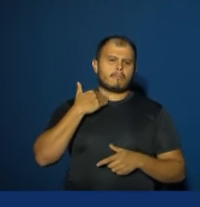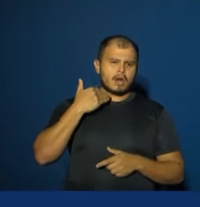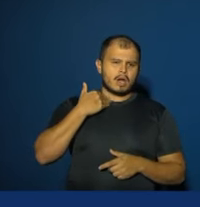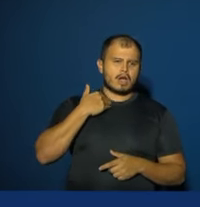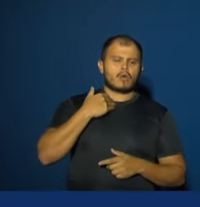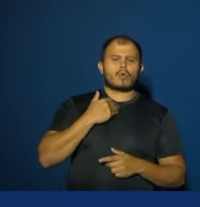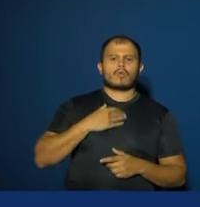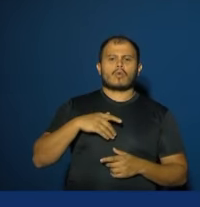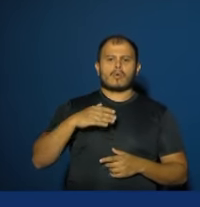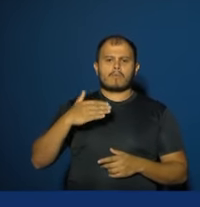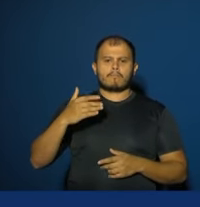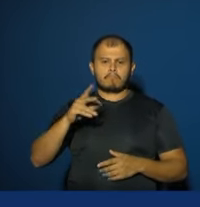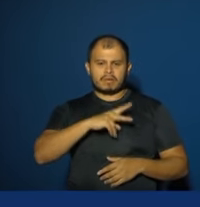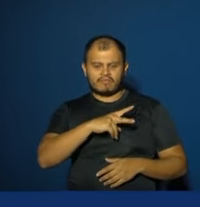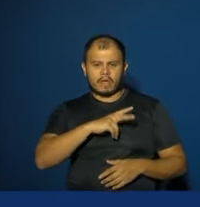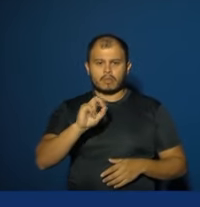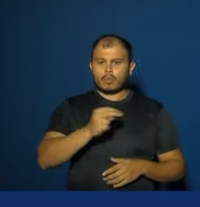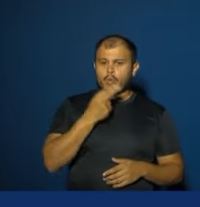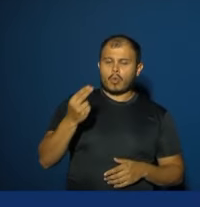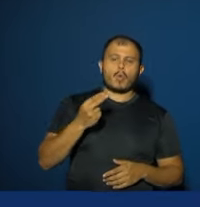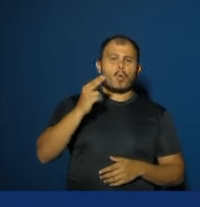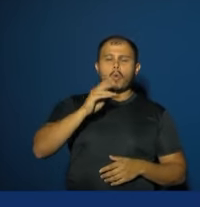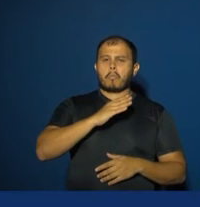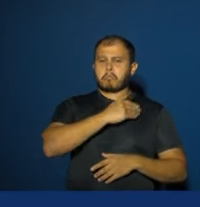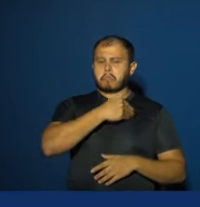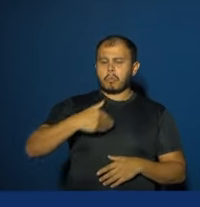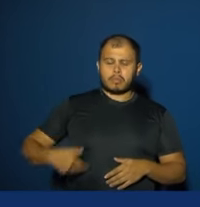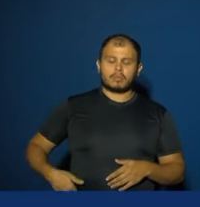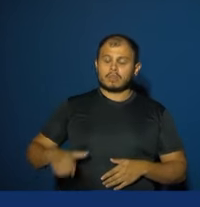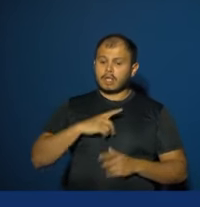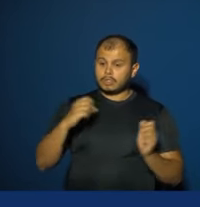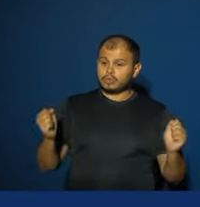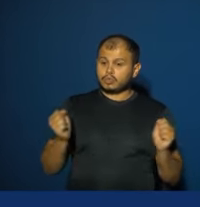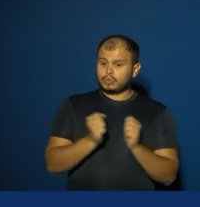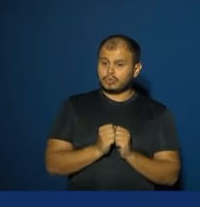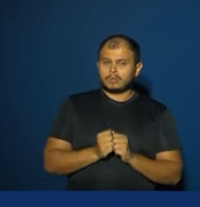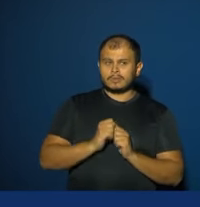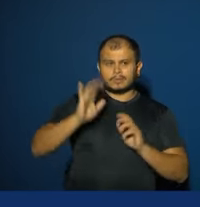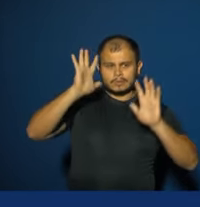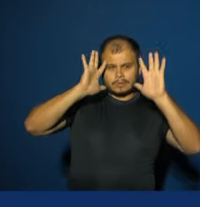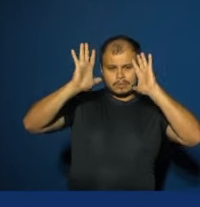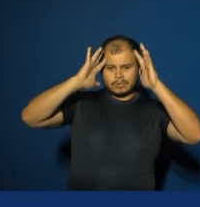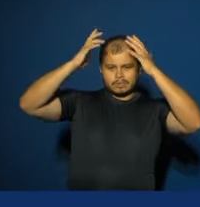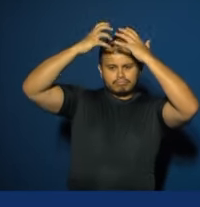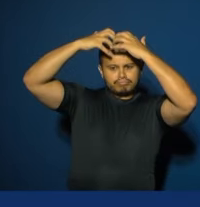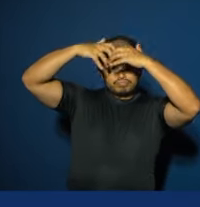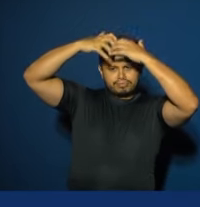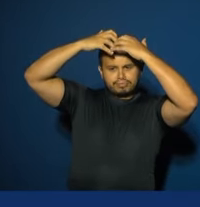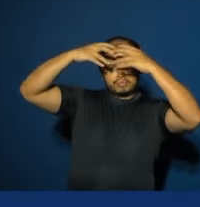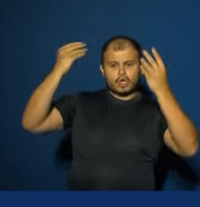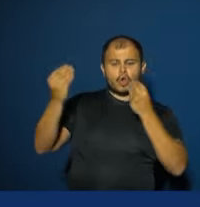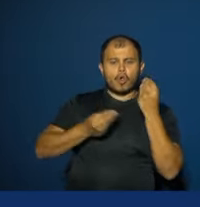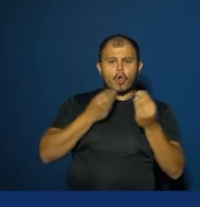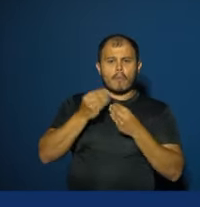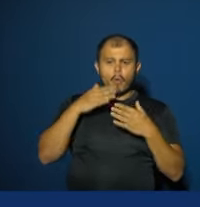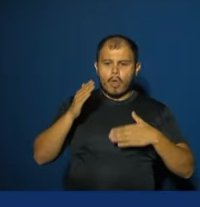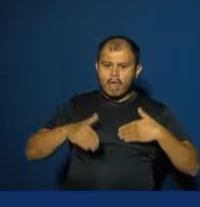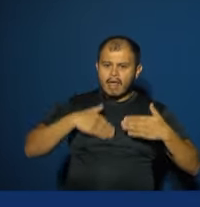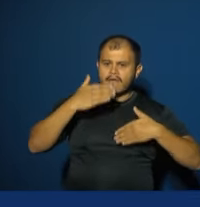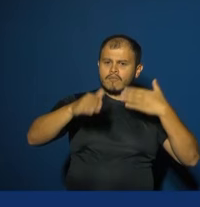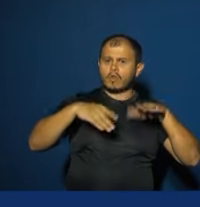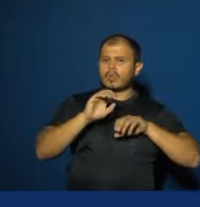brasileiros também né são caras que estão junto com a gente nesse dilema de eh evoluir com o education